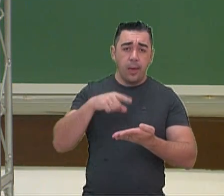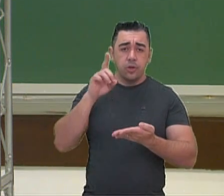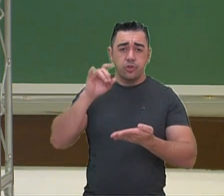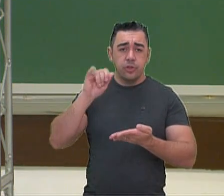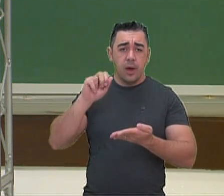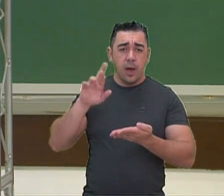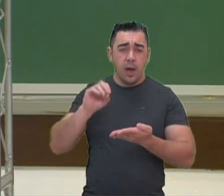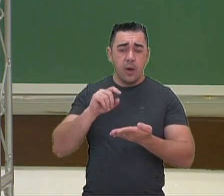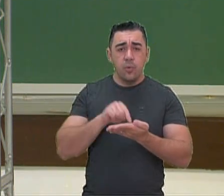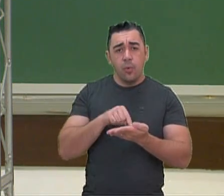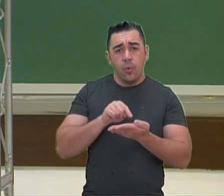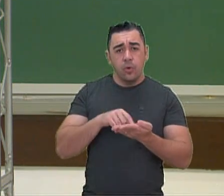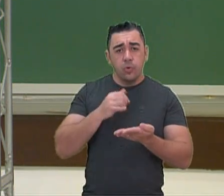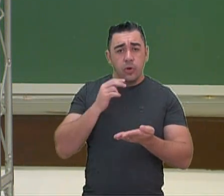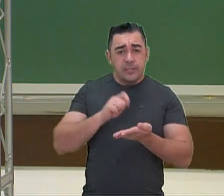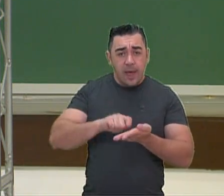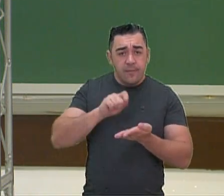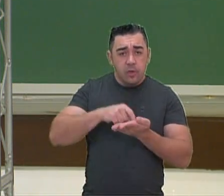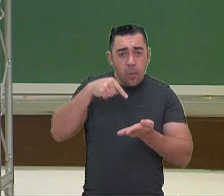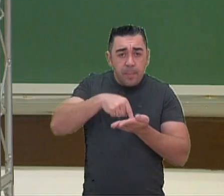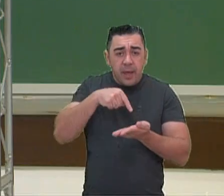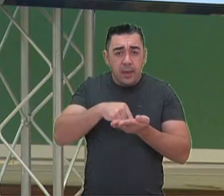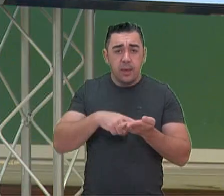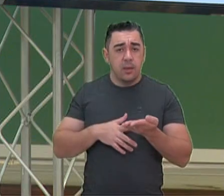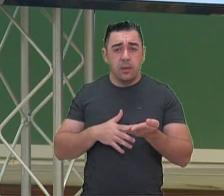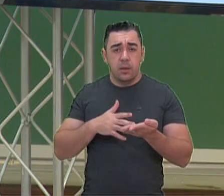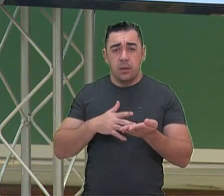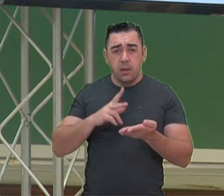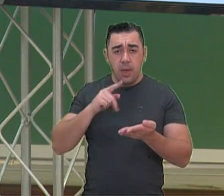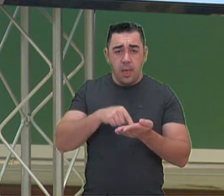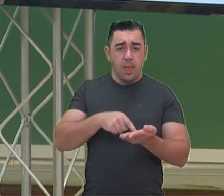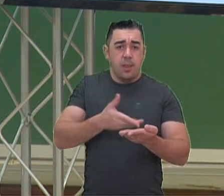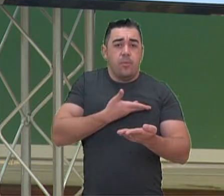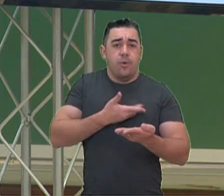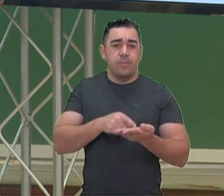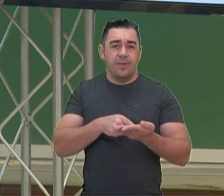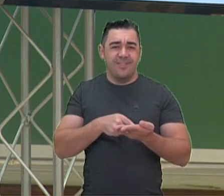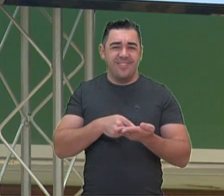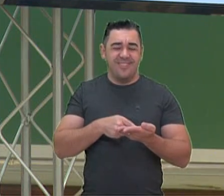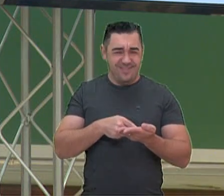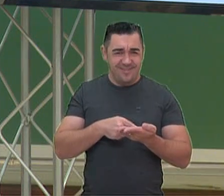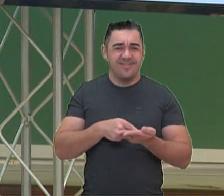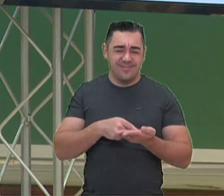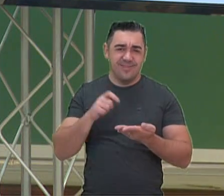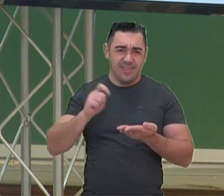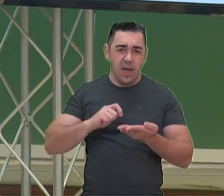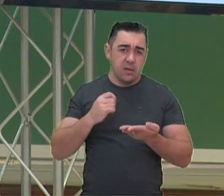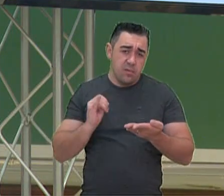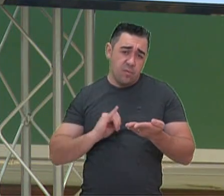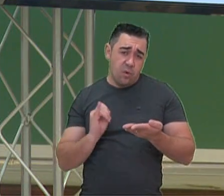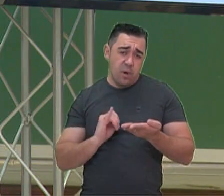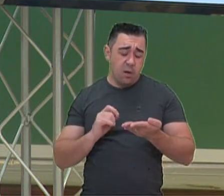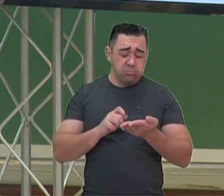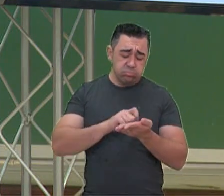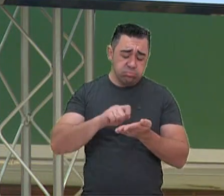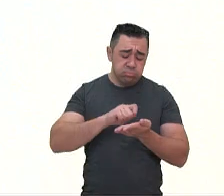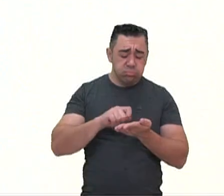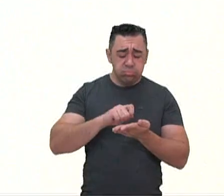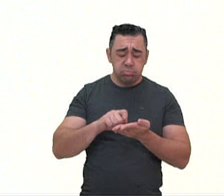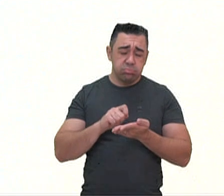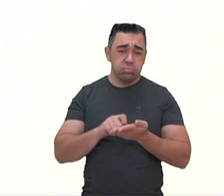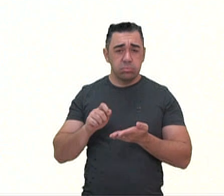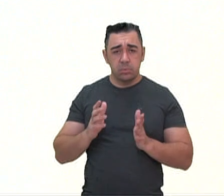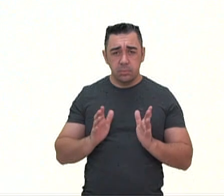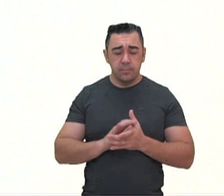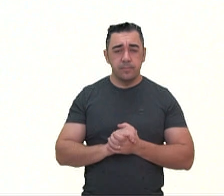amigo, de quem está escrevendo. Então, com o nosso amigo, nós podemos falar de modo simples e informal. Presença